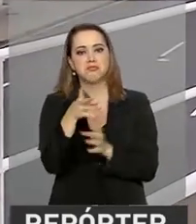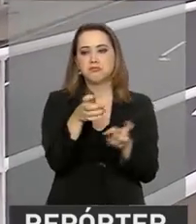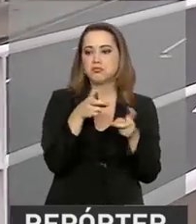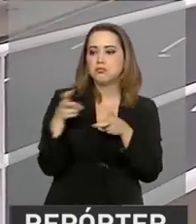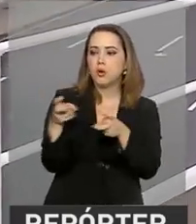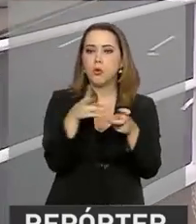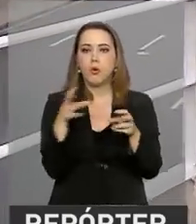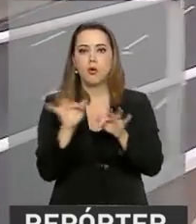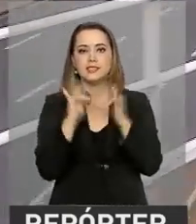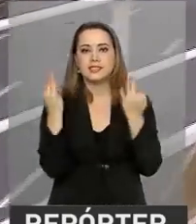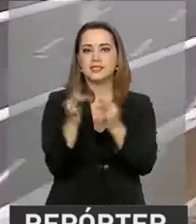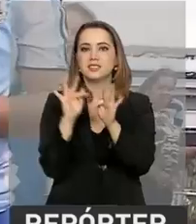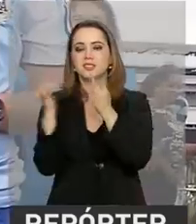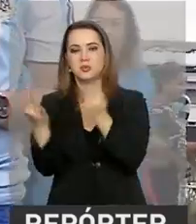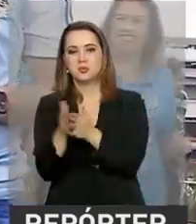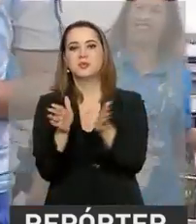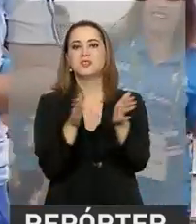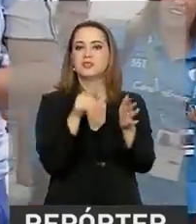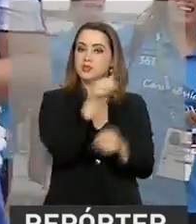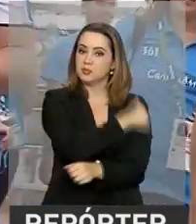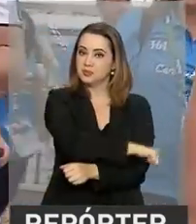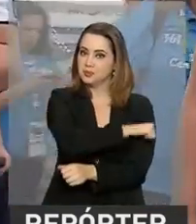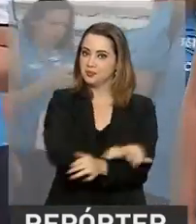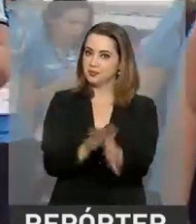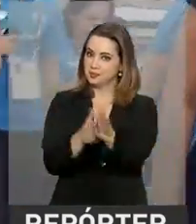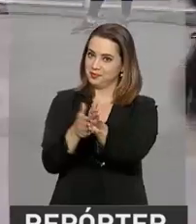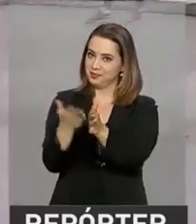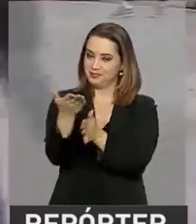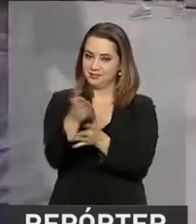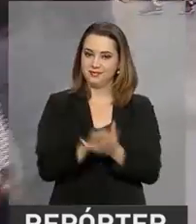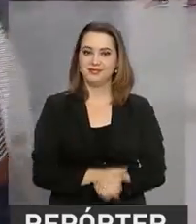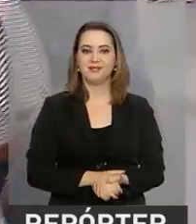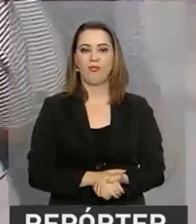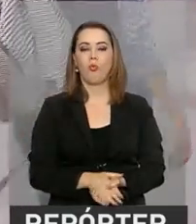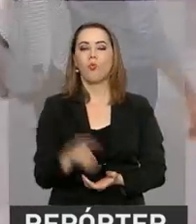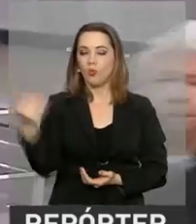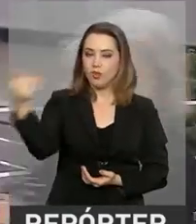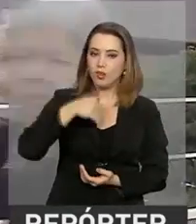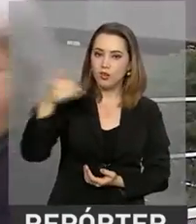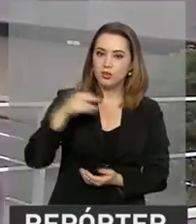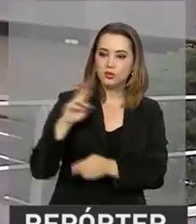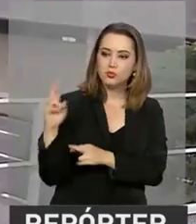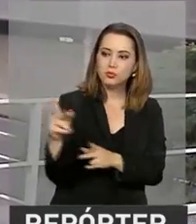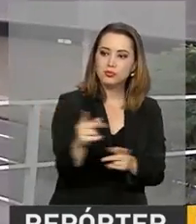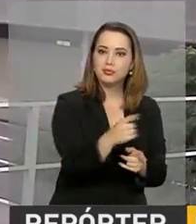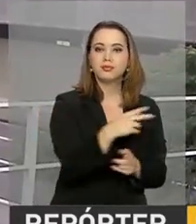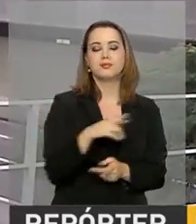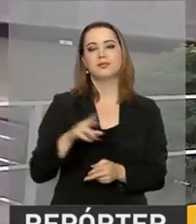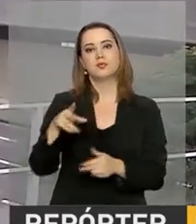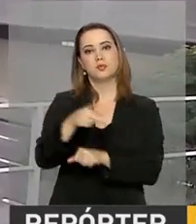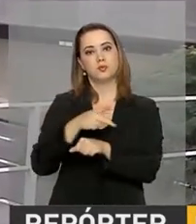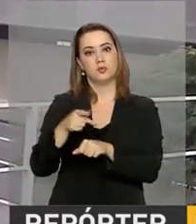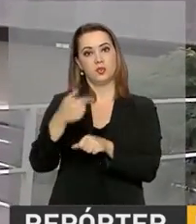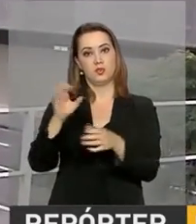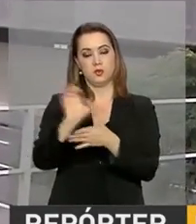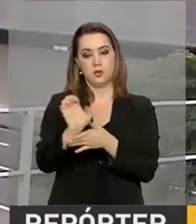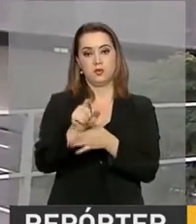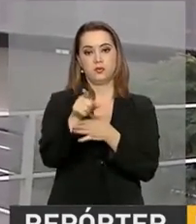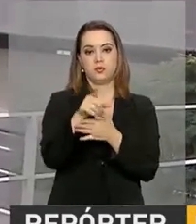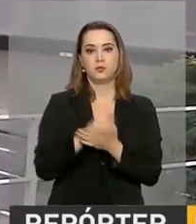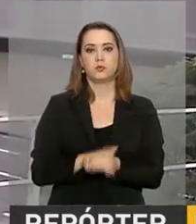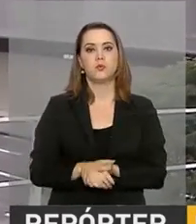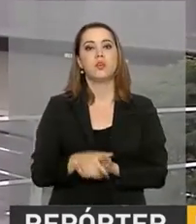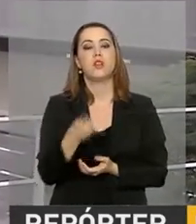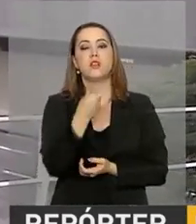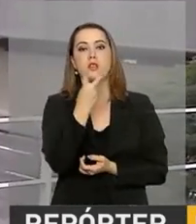e o Rio de Janeiro está de parabéns. E veio gente de todas as partes do país. Achei que foi um sucesso, foi muito bom, não sou daqui, sou de